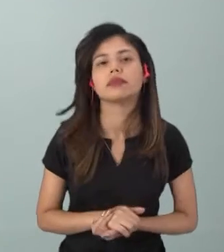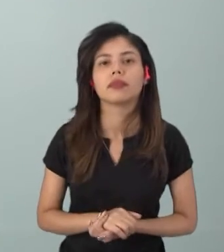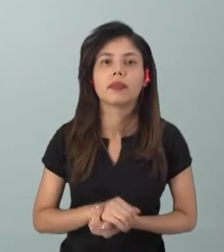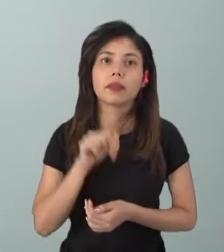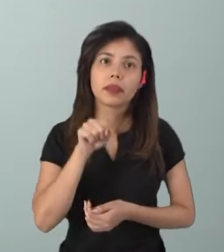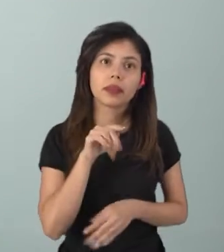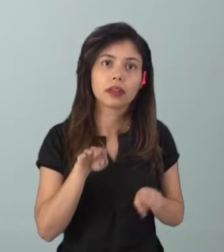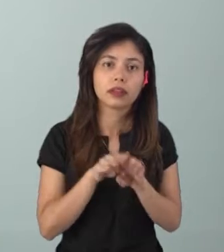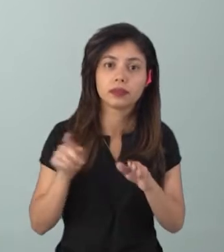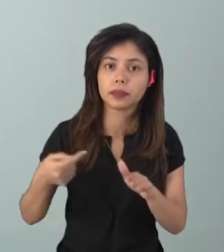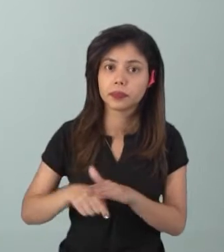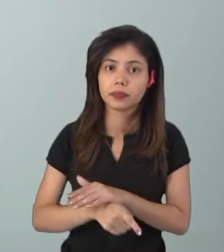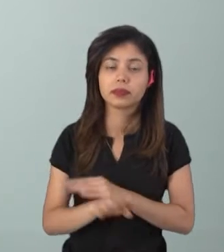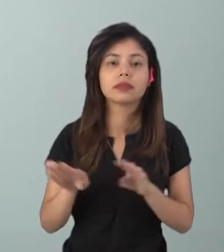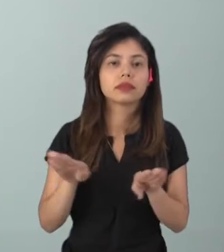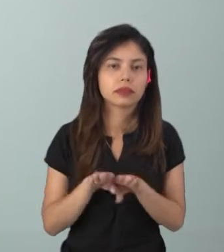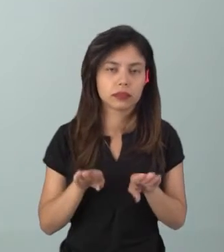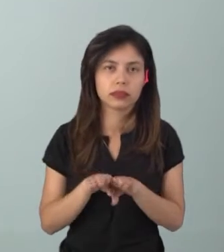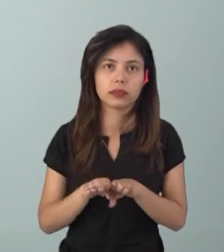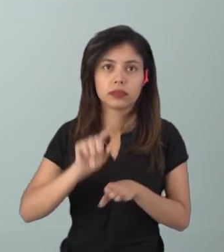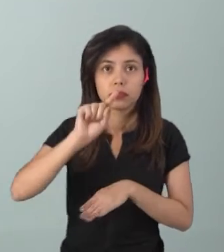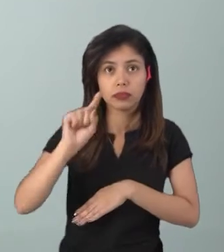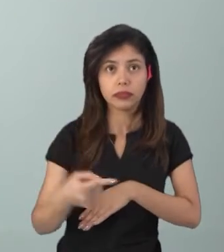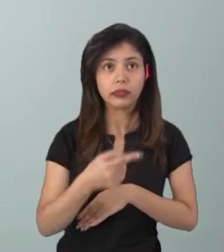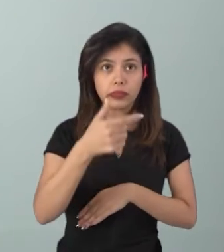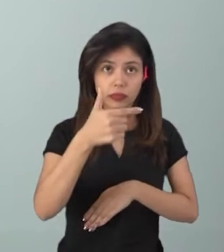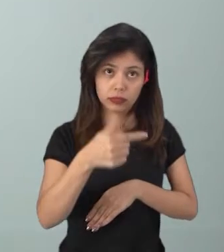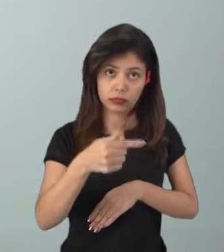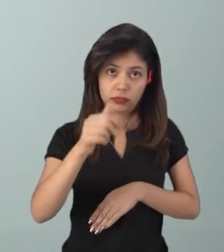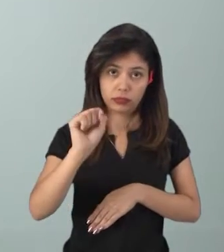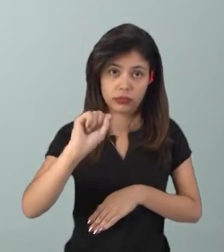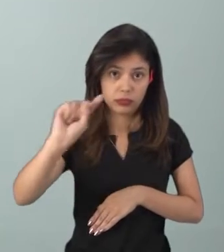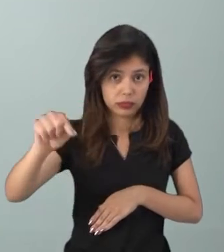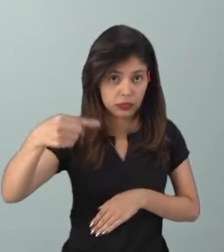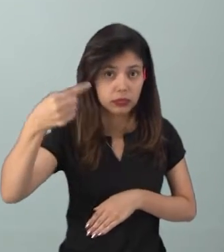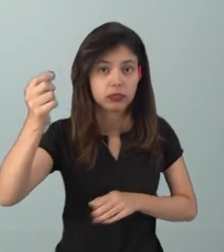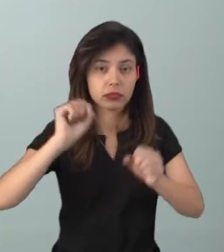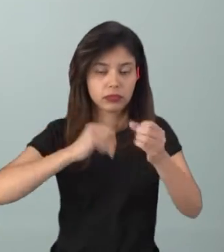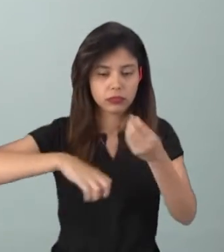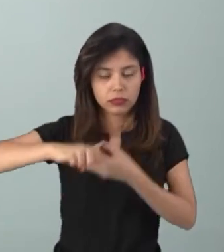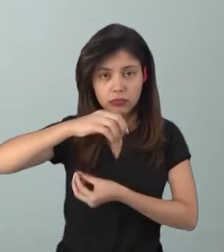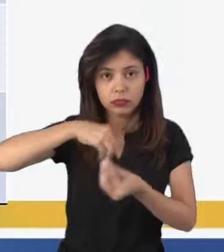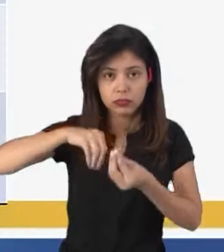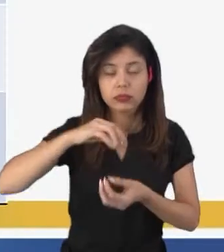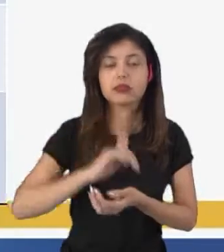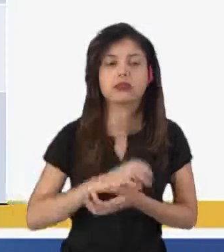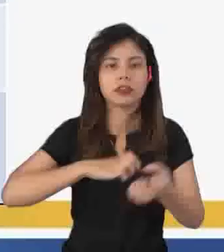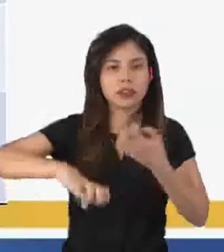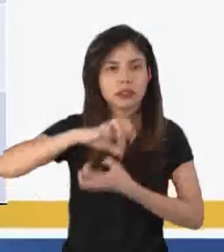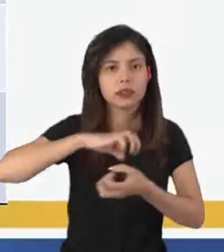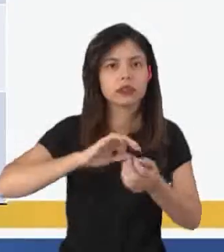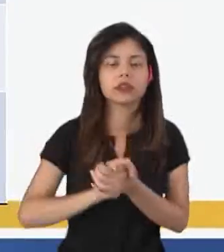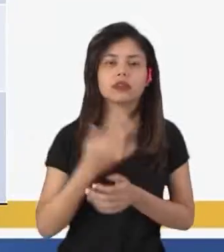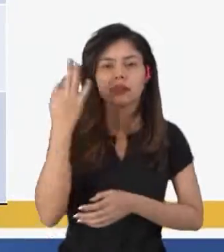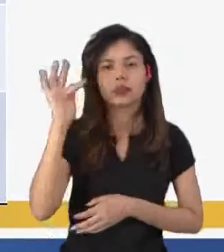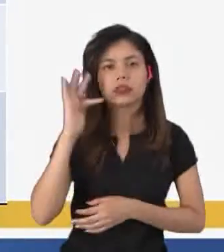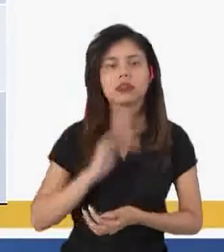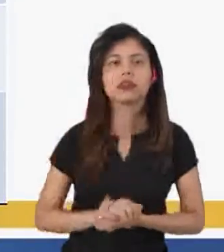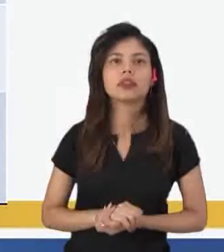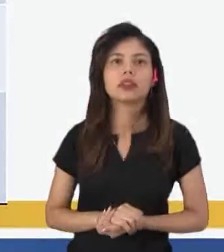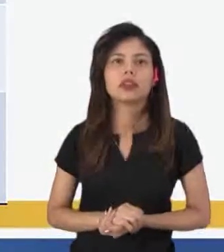aí nós vamos entrar aí em 1700, né, depois da Revolução Francesa, nós vamos entrar no